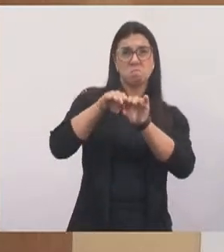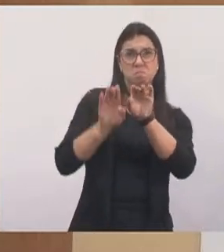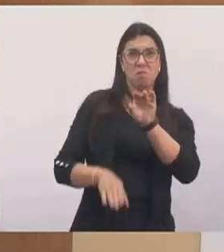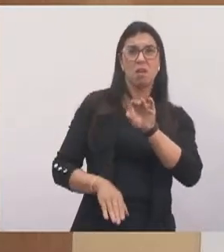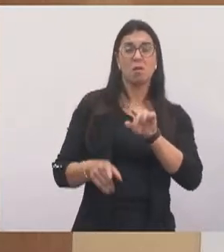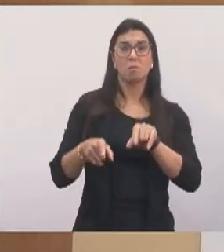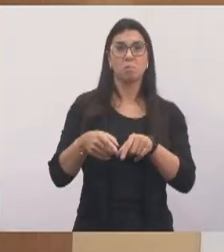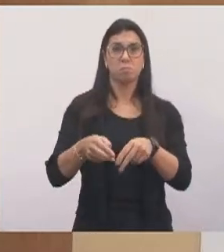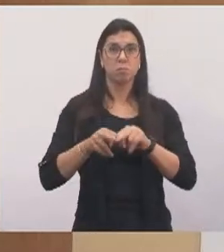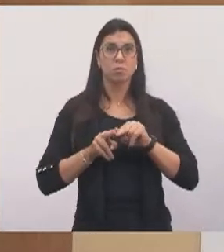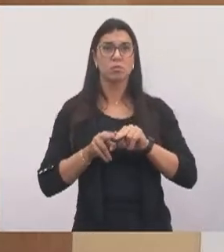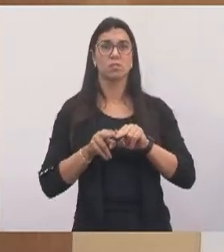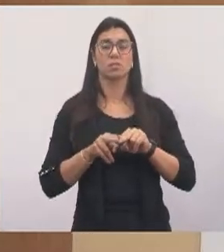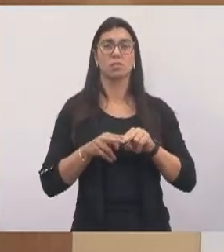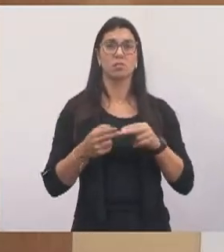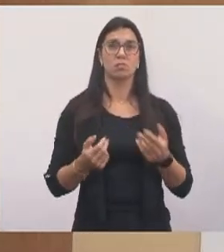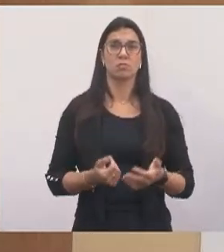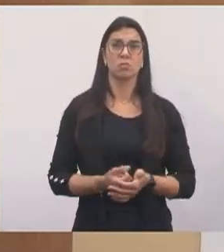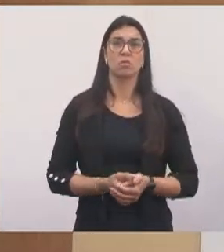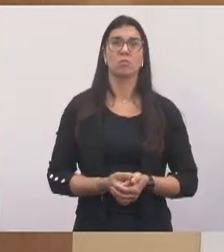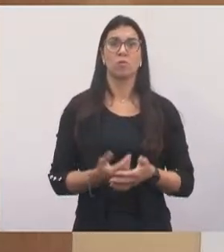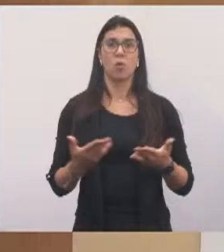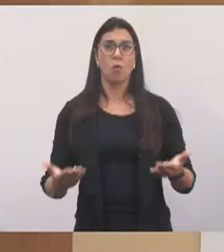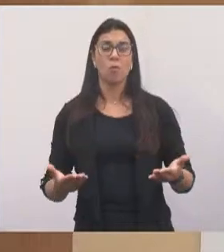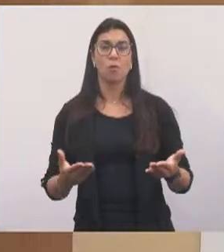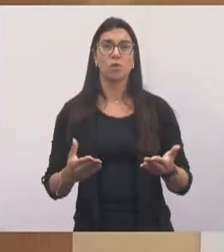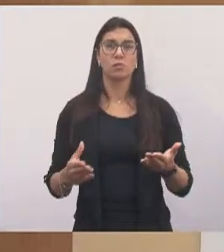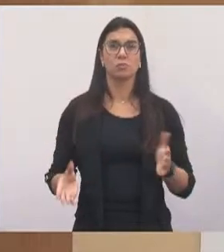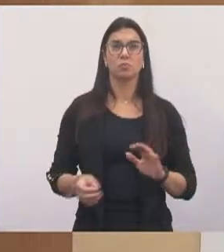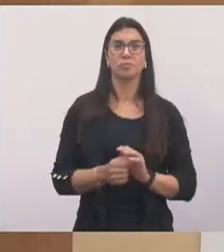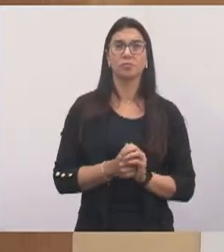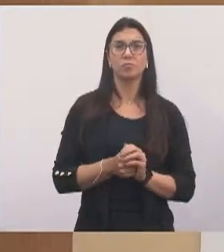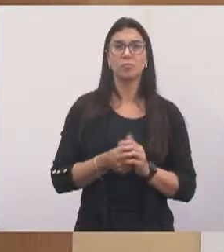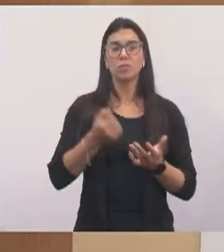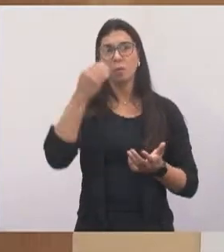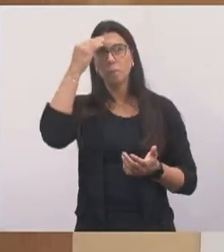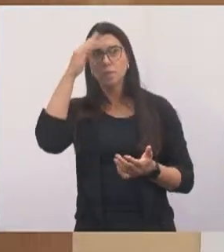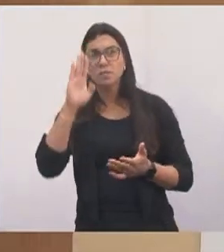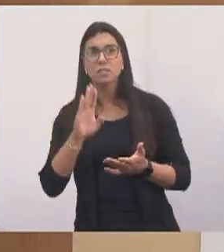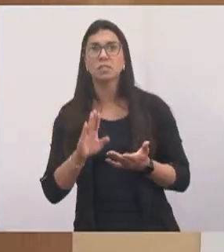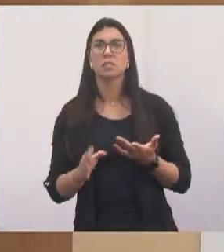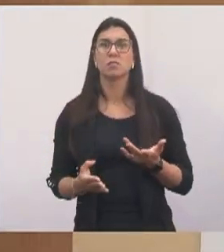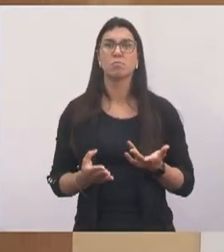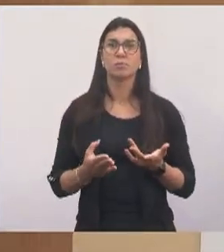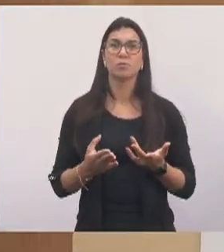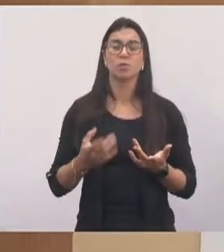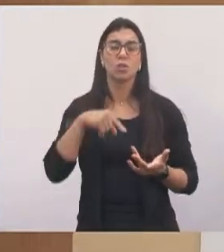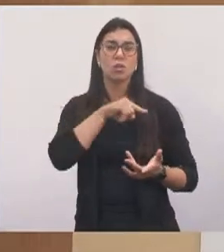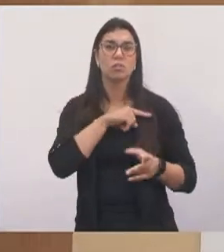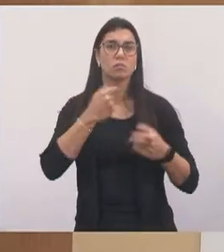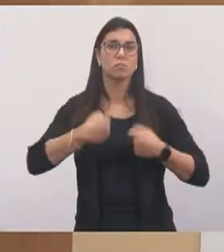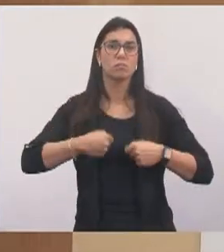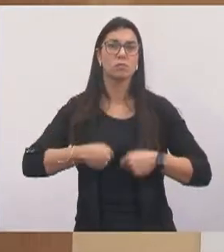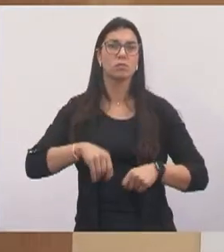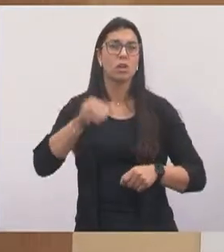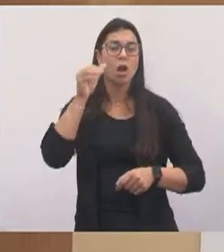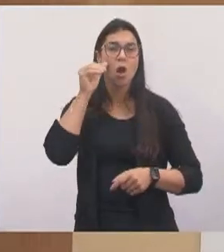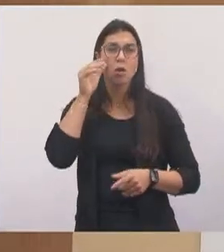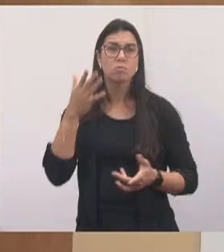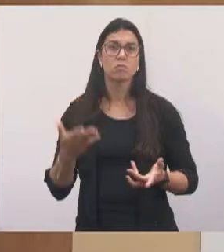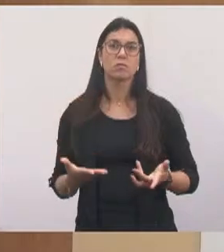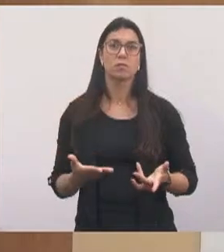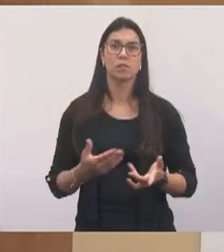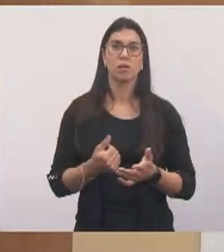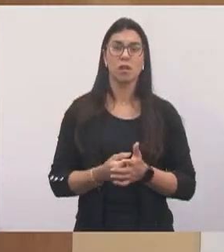por haver essas distinções, quando se aplica o princípio da isonomia, a gente tem que observar essas distinções. Vou dar um exemplo